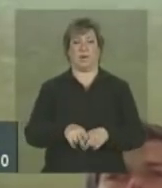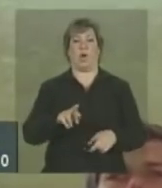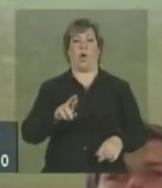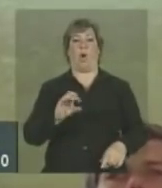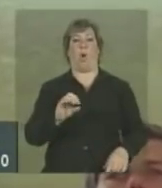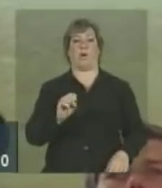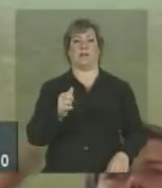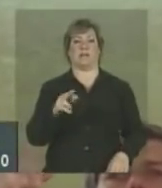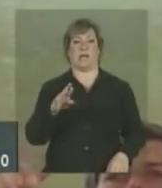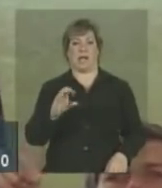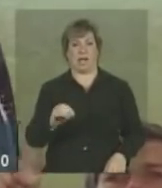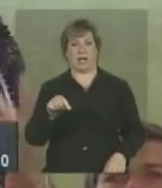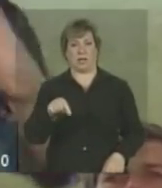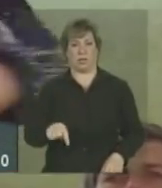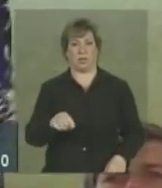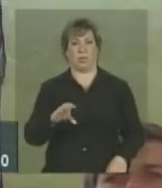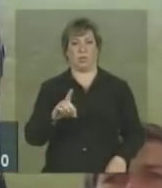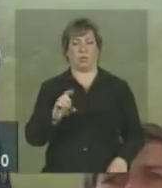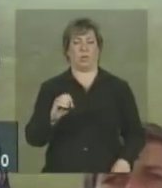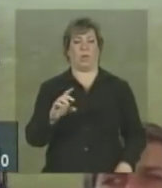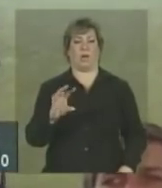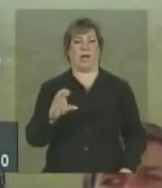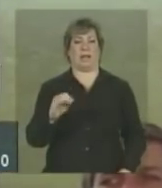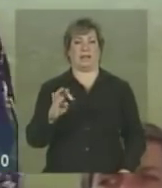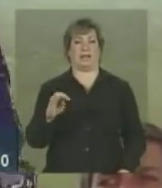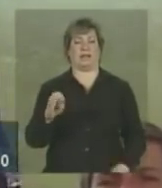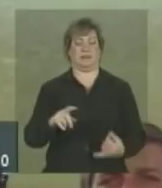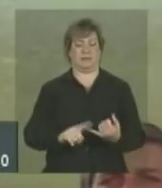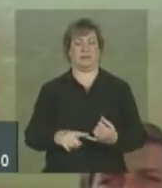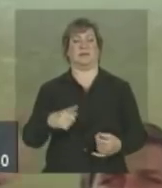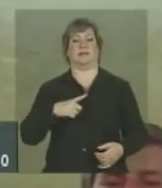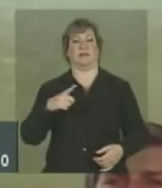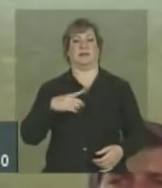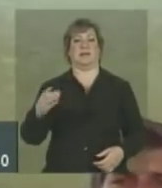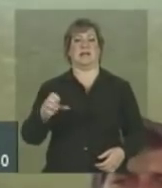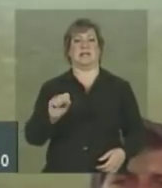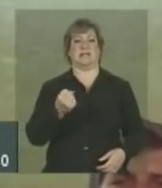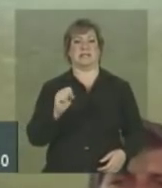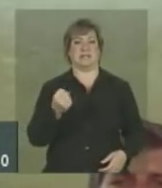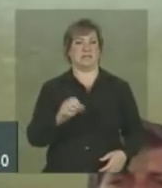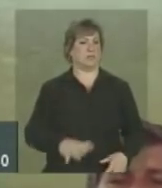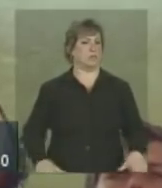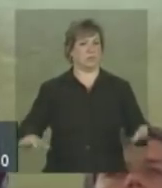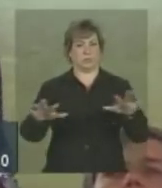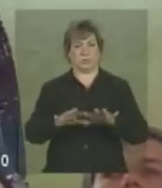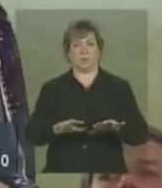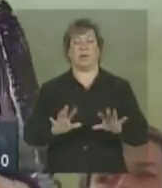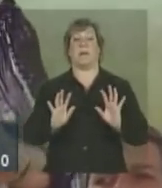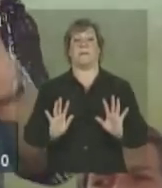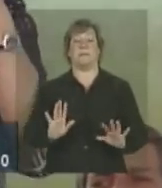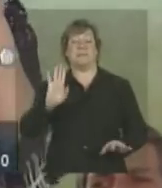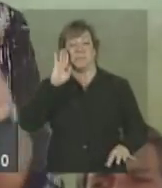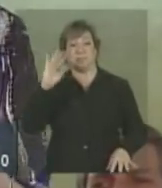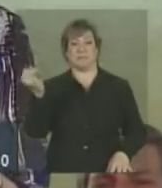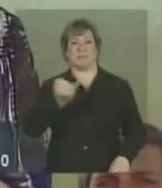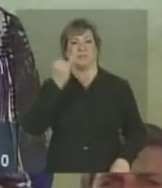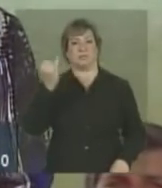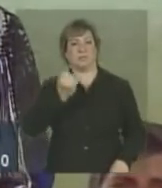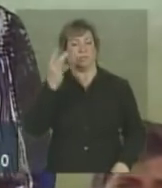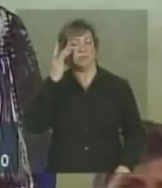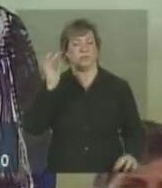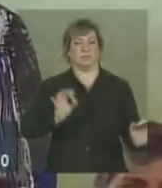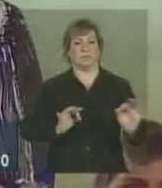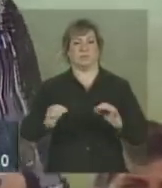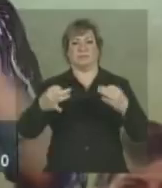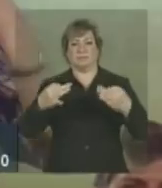Rosário do Catete, para Carmópolis, para Sergipe, mas ela é, sobretudo, esse momento é estratégico